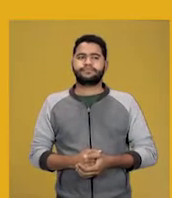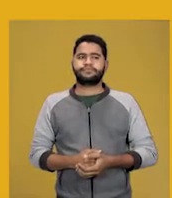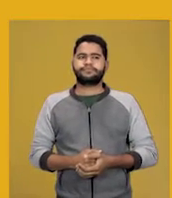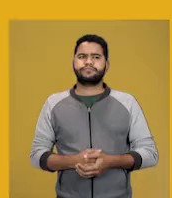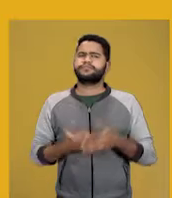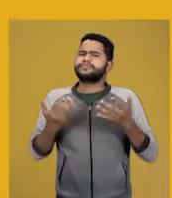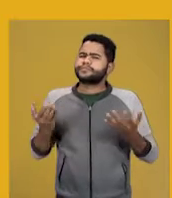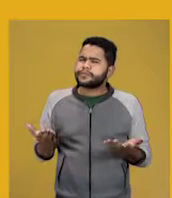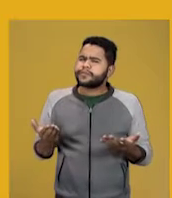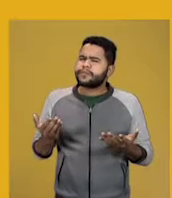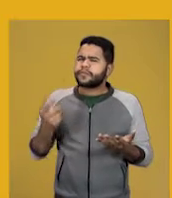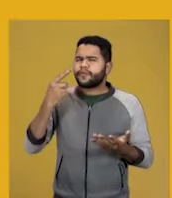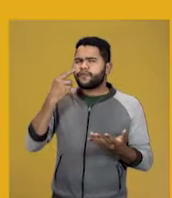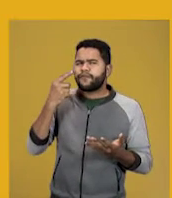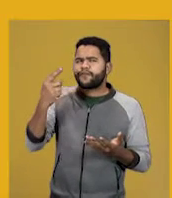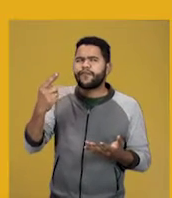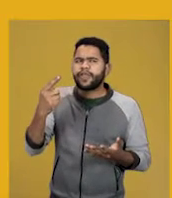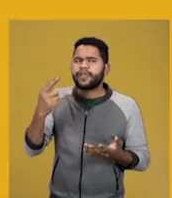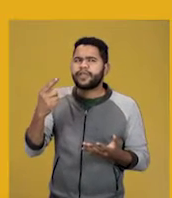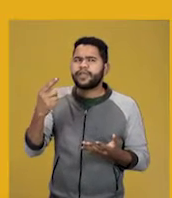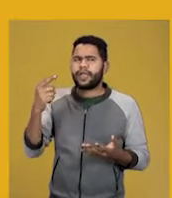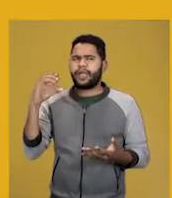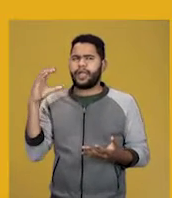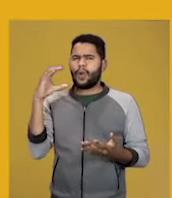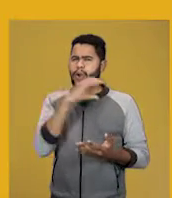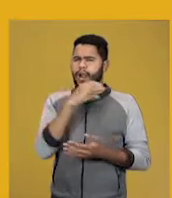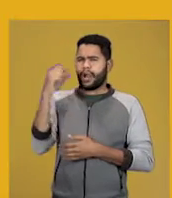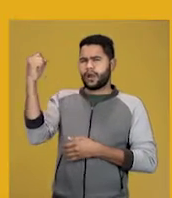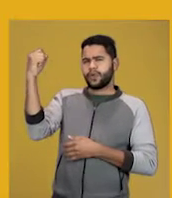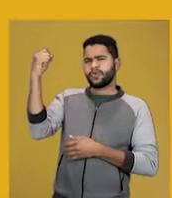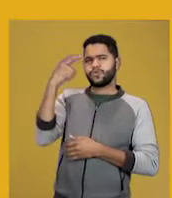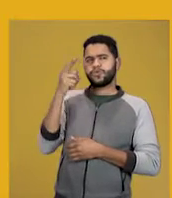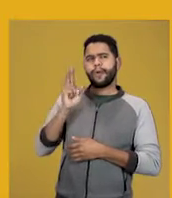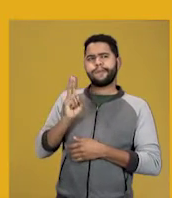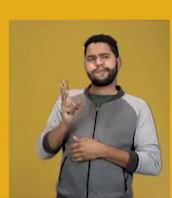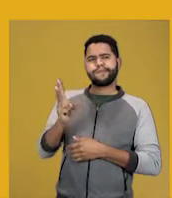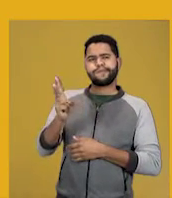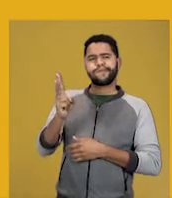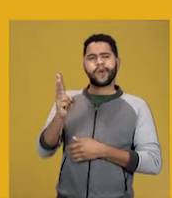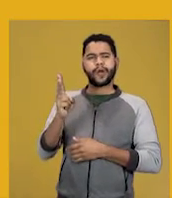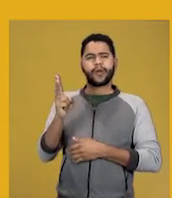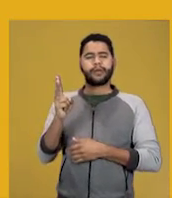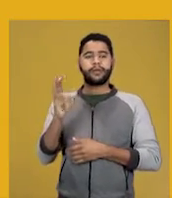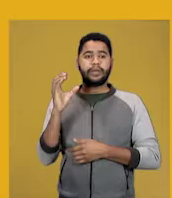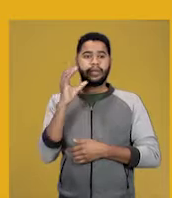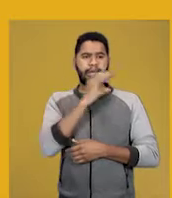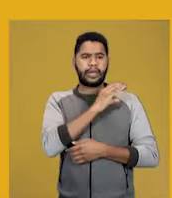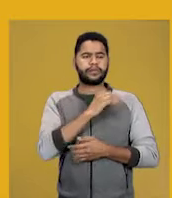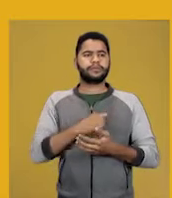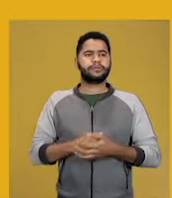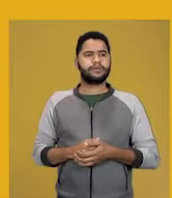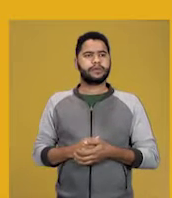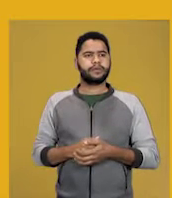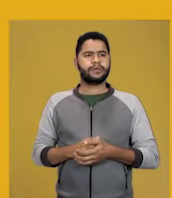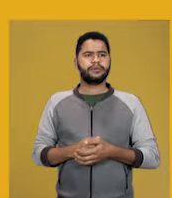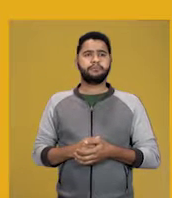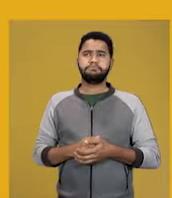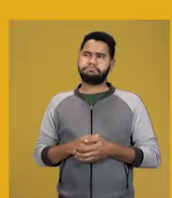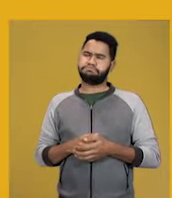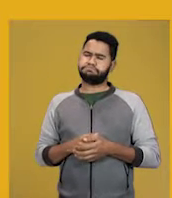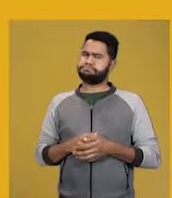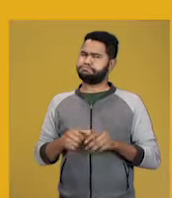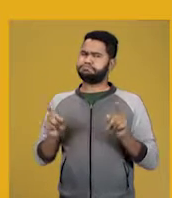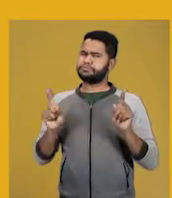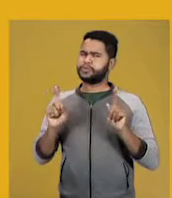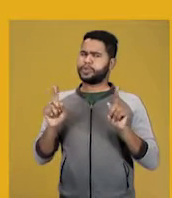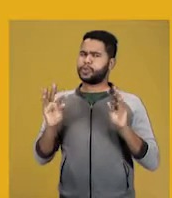Então, veja, é o calor do sol que nos mantém aquecidos? Aí o outro responde, não